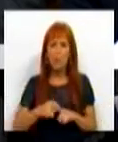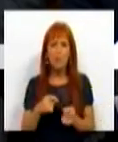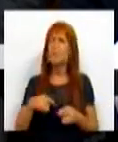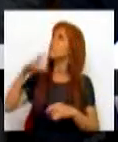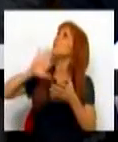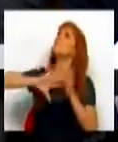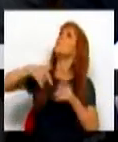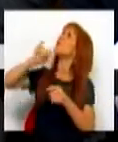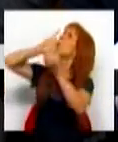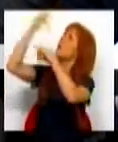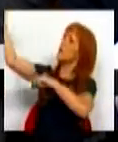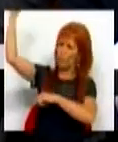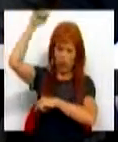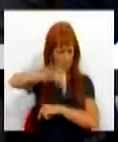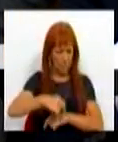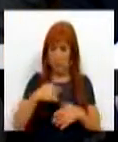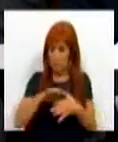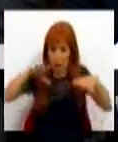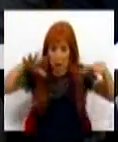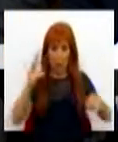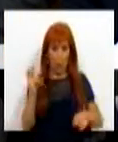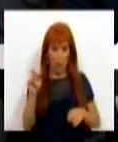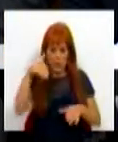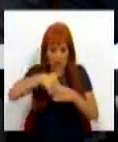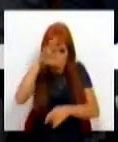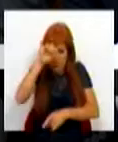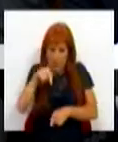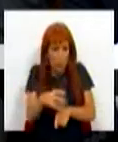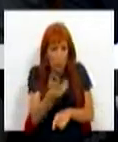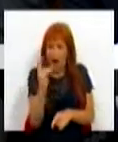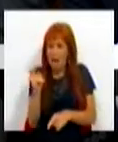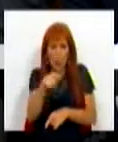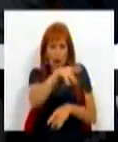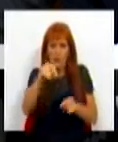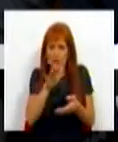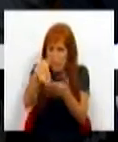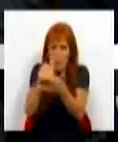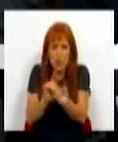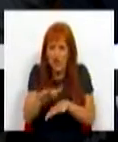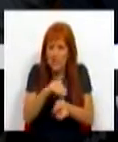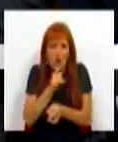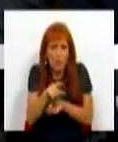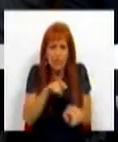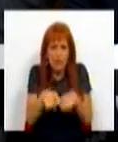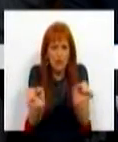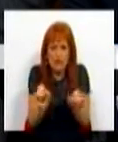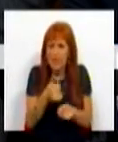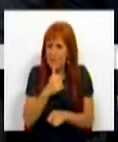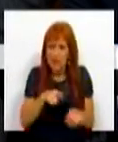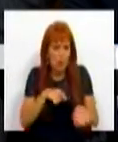Marte, que não teve nada a ver com isto, não teve 4 anos no governo, não andou 4 anos aqui a introduzir e a fazer opções políticas e